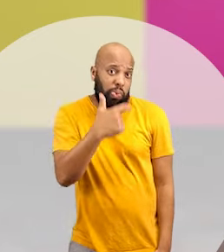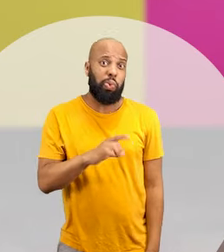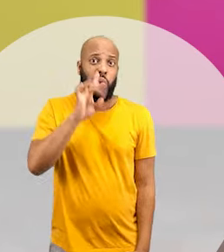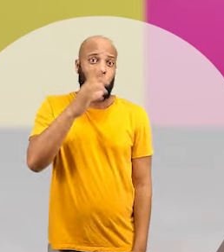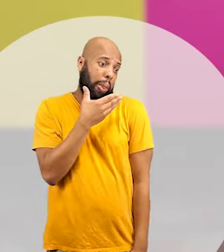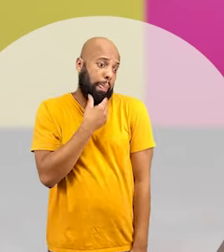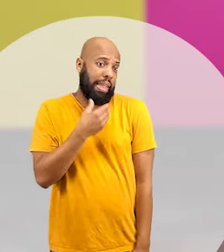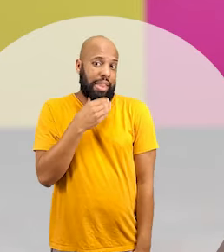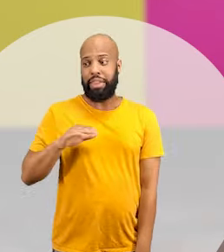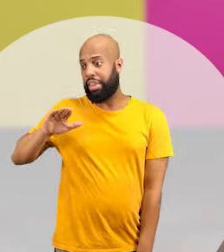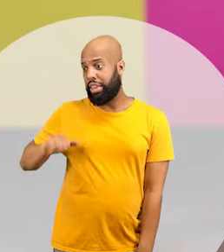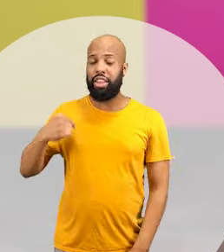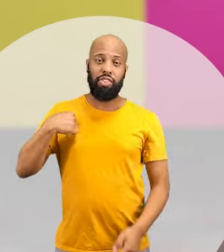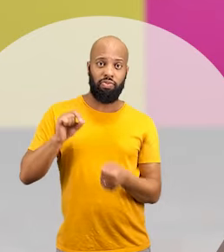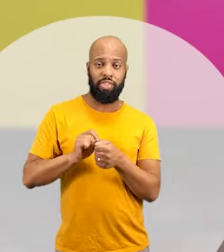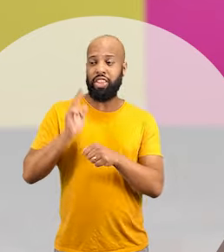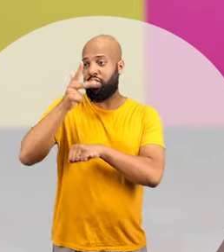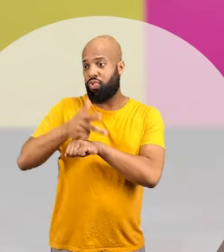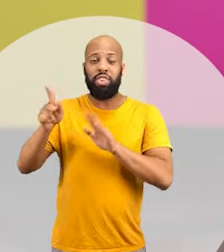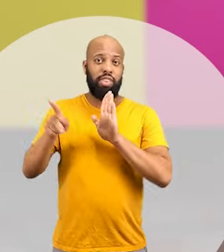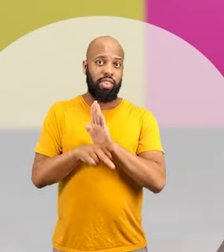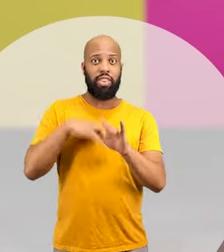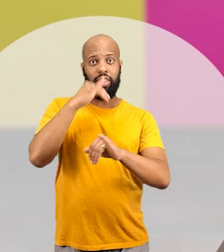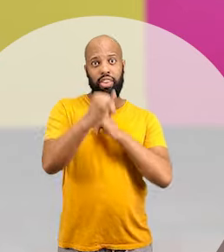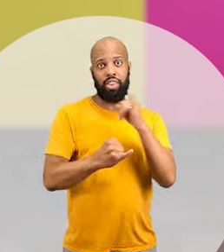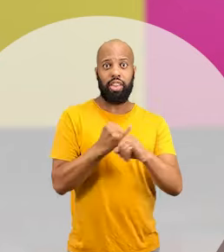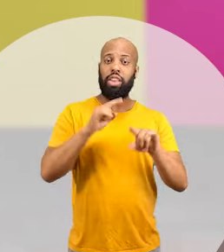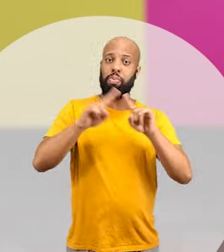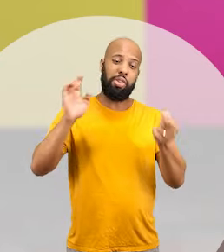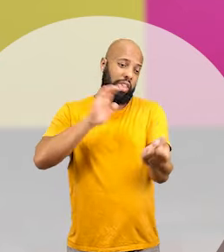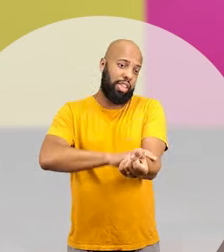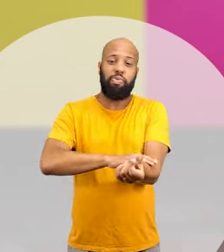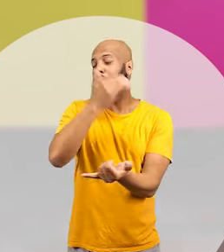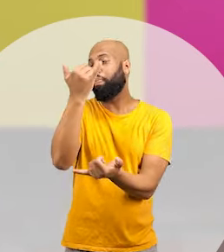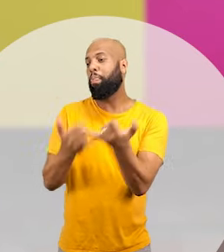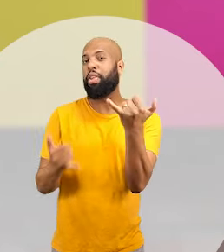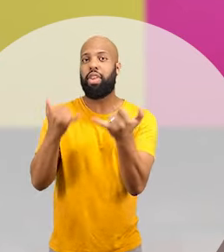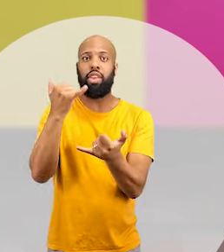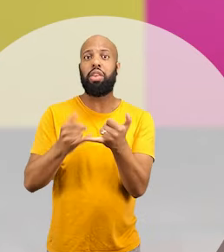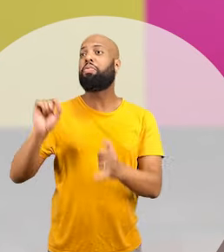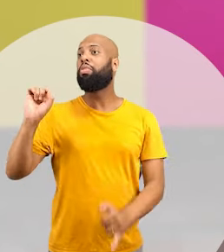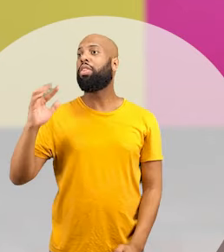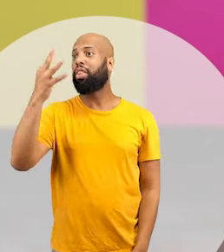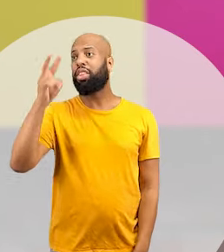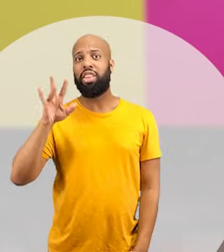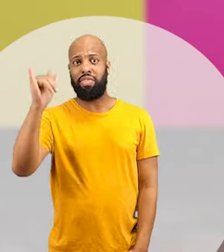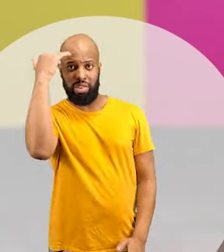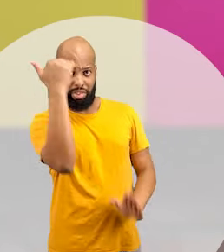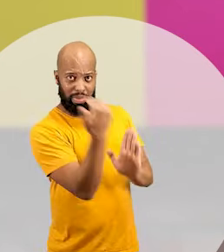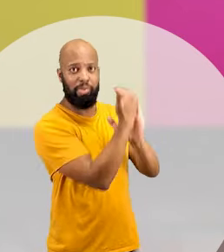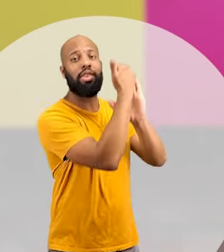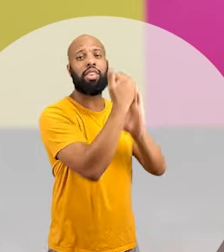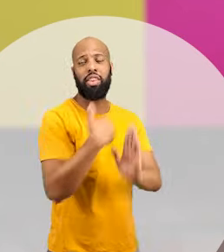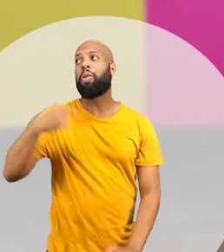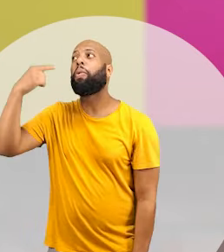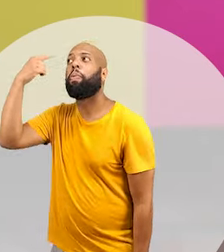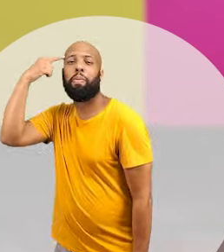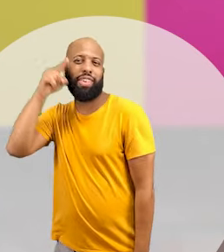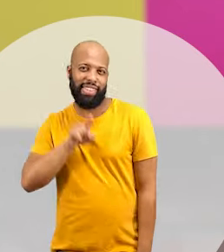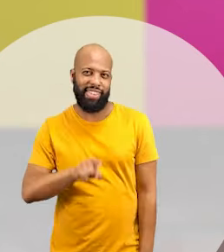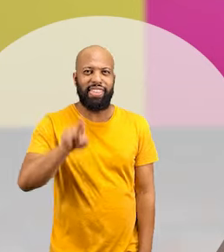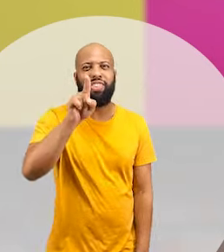é que eu sou só um garoto que faz vídeos para internet mas meu vício até parece que se vai te